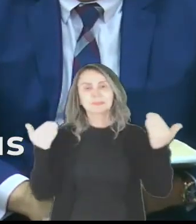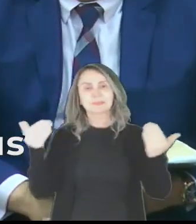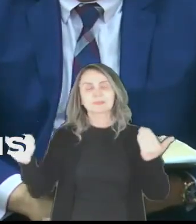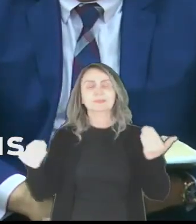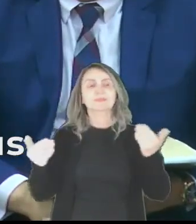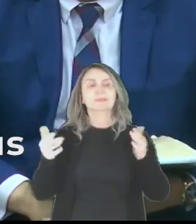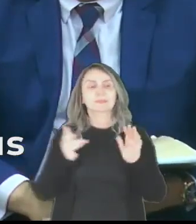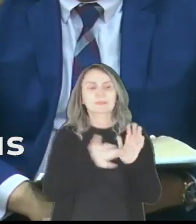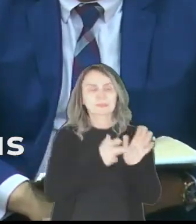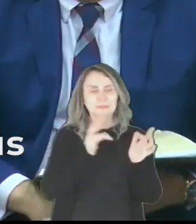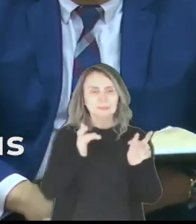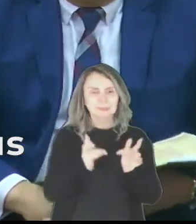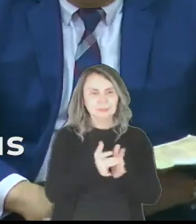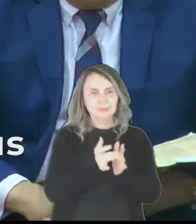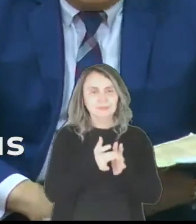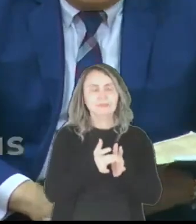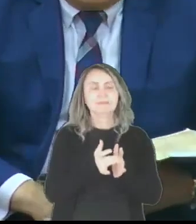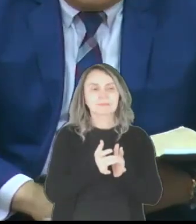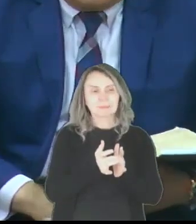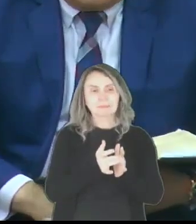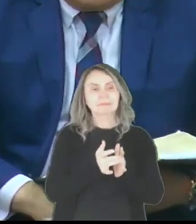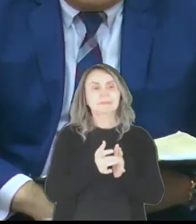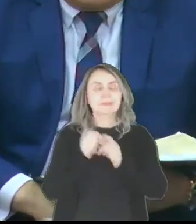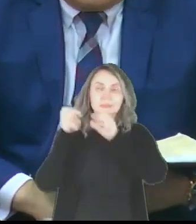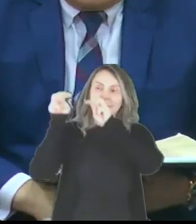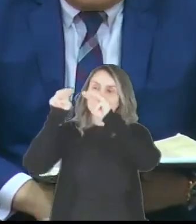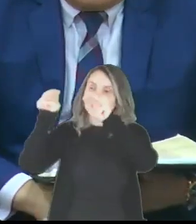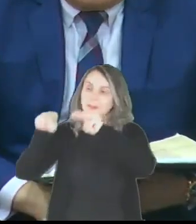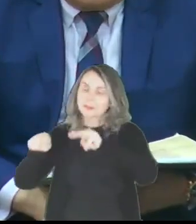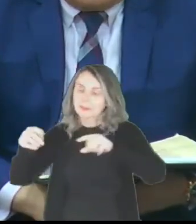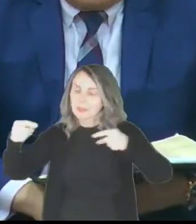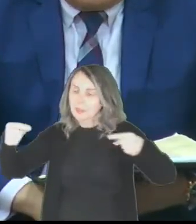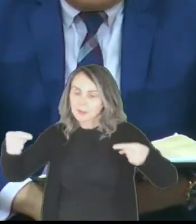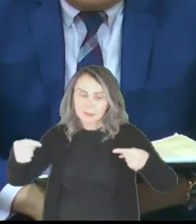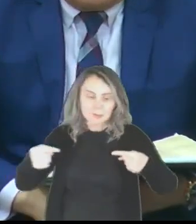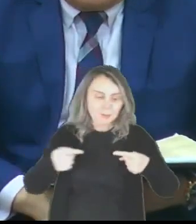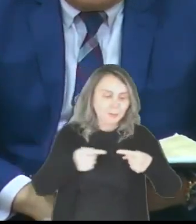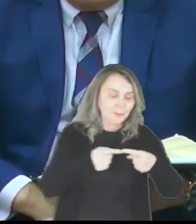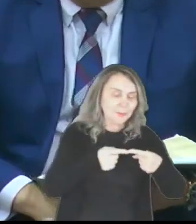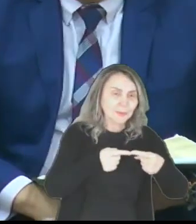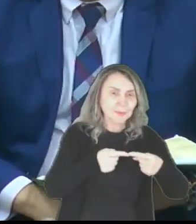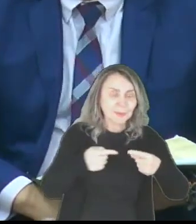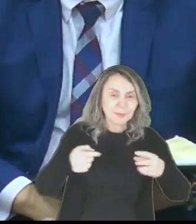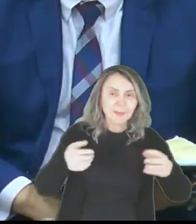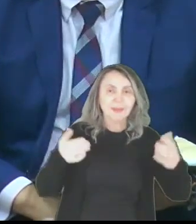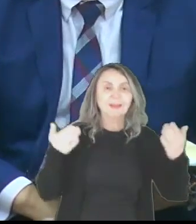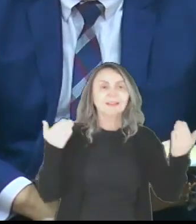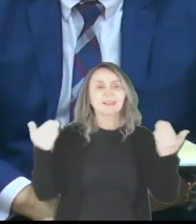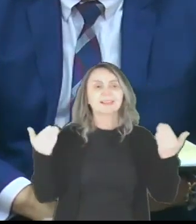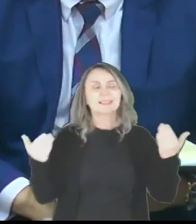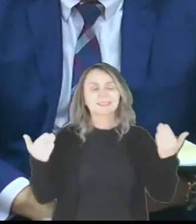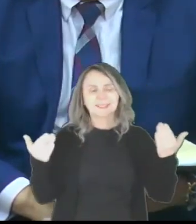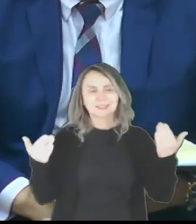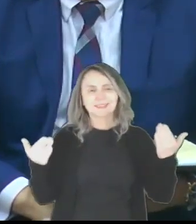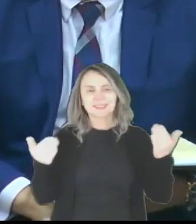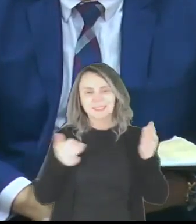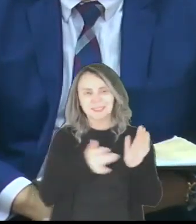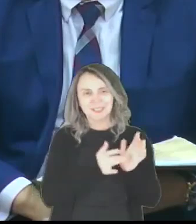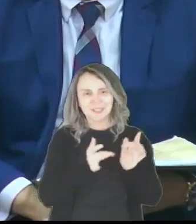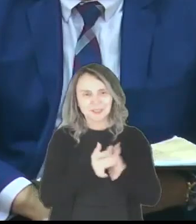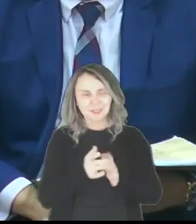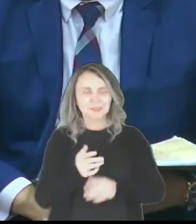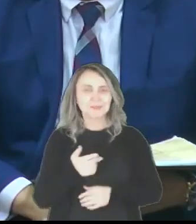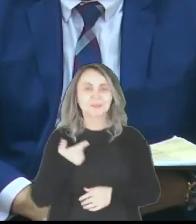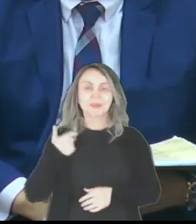maná do Antigo Testamento tinha tudo a ver com Cristo. Mas eu tenho uma outra notícia.